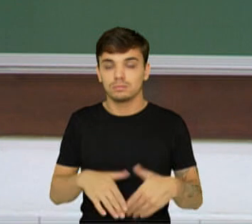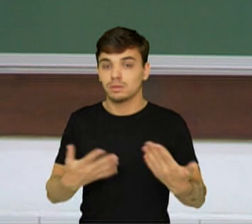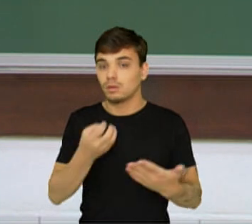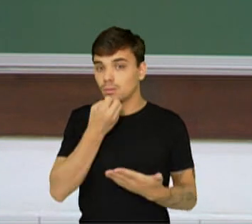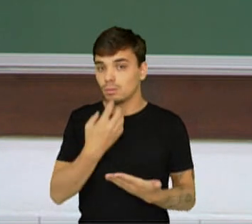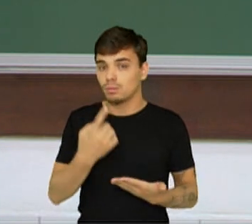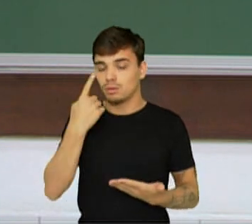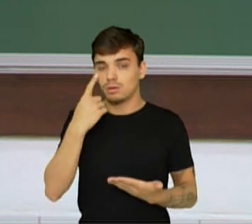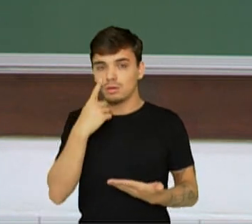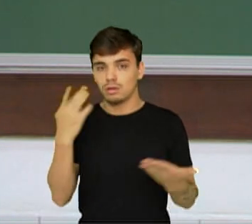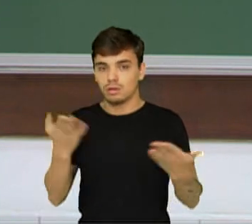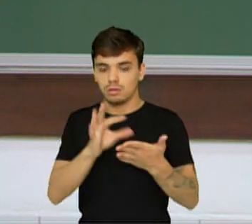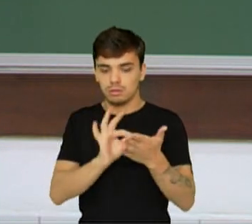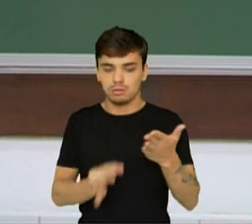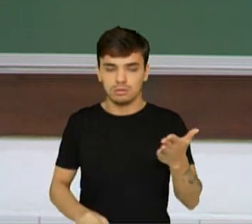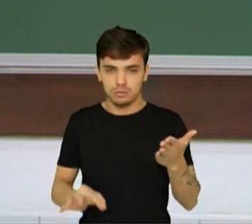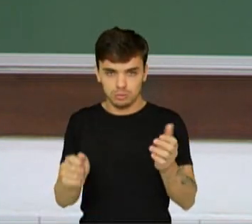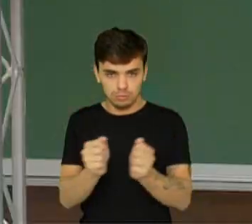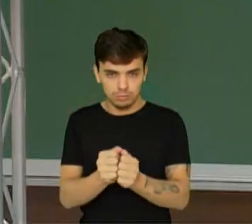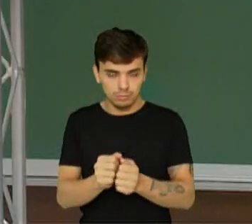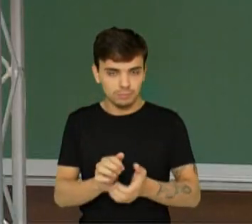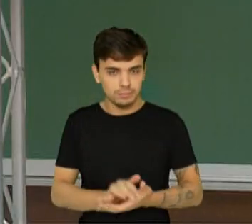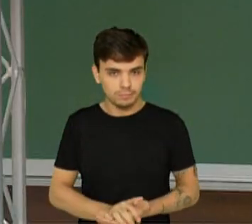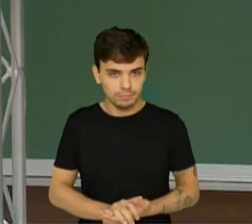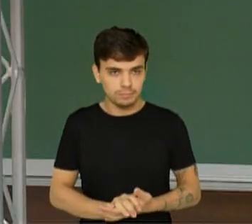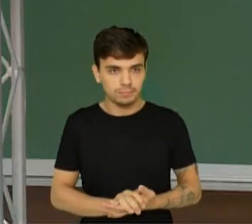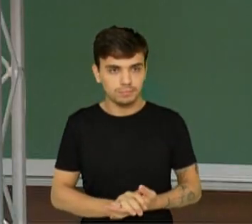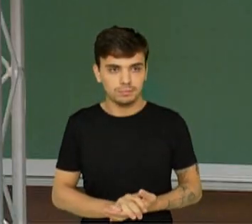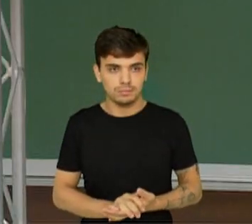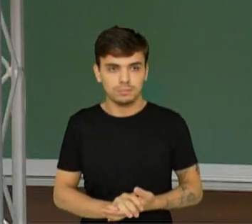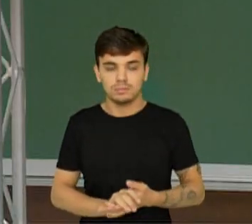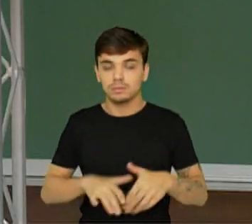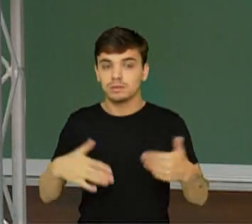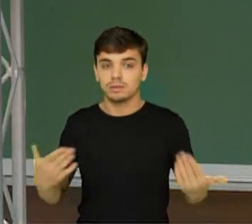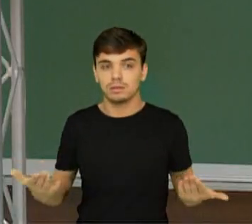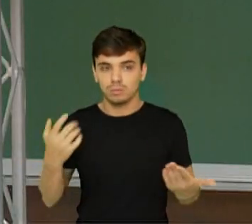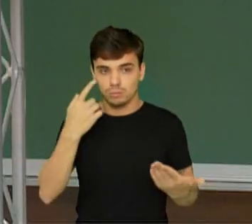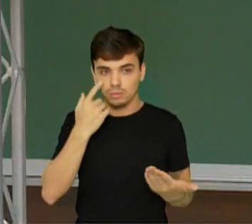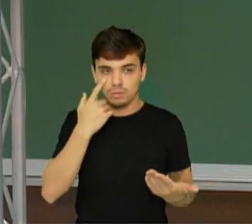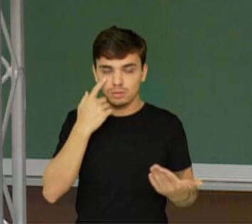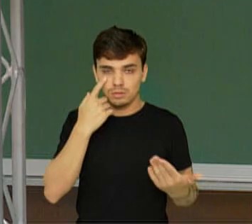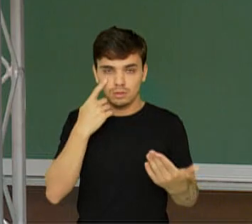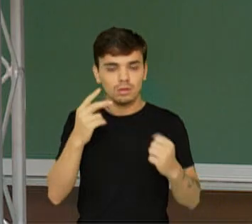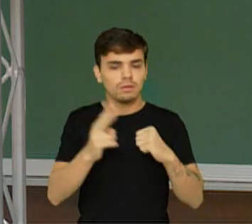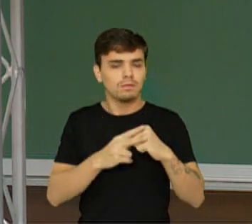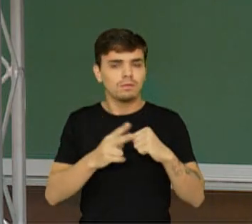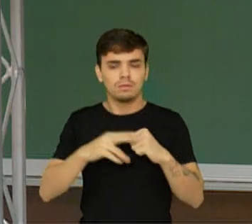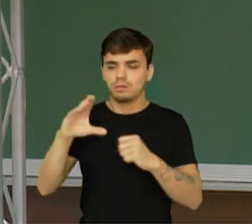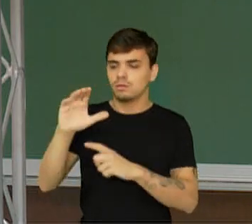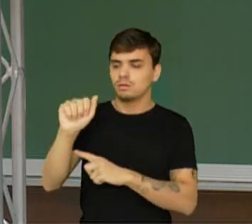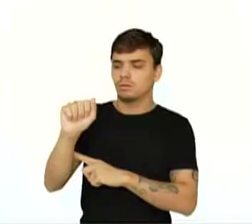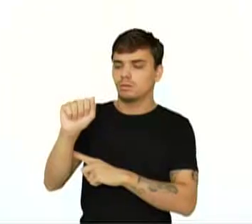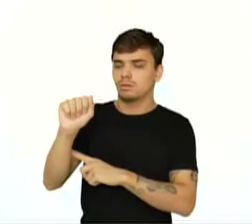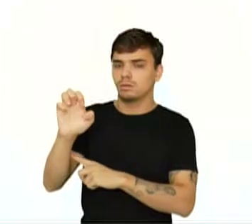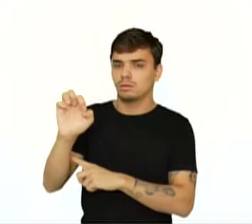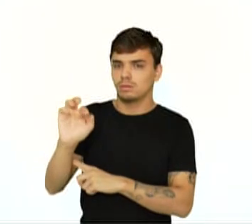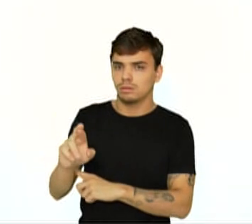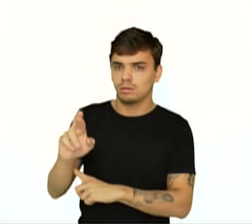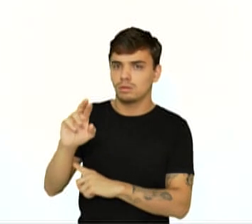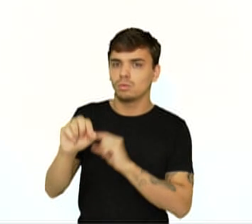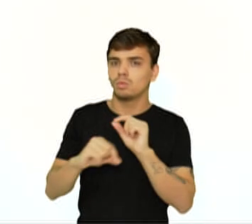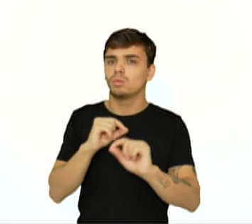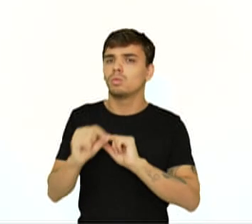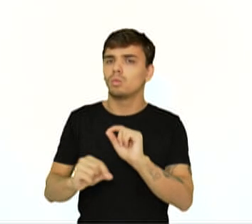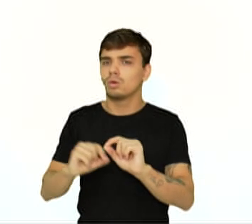Muy bien, vamos a corregir, chicos. Entonces, el verbo caer se refiere a qué o